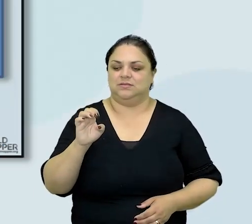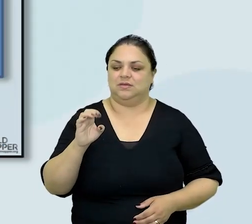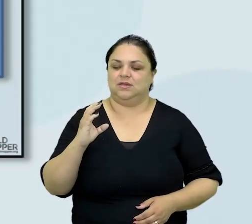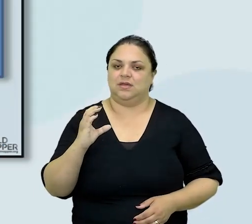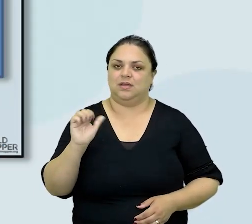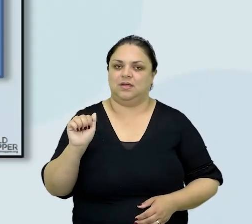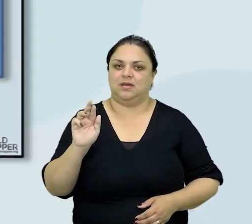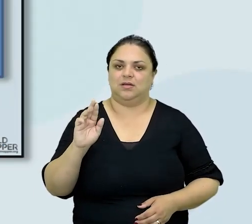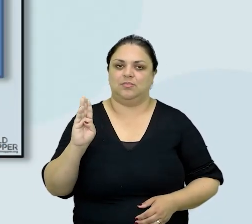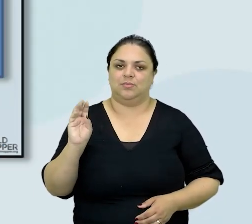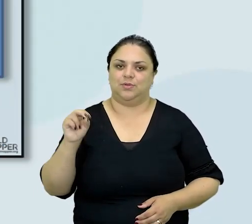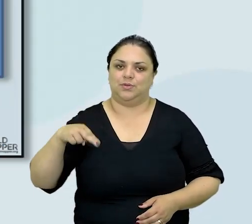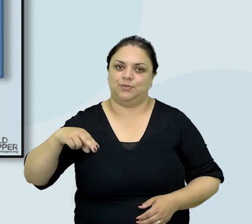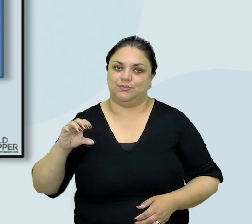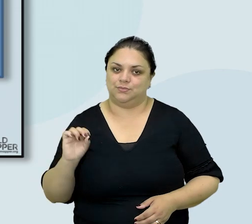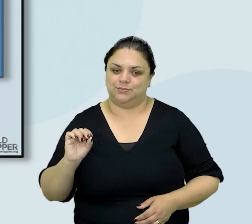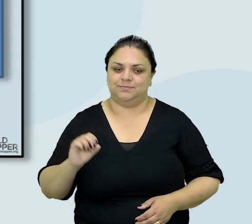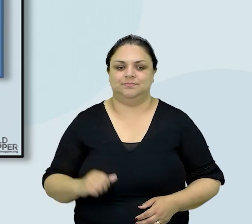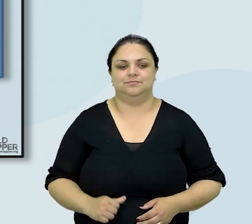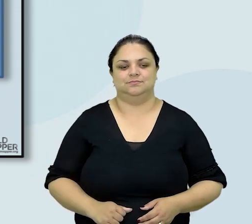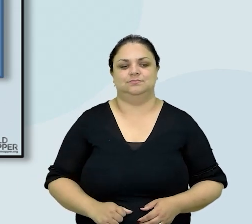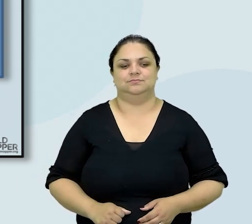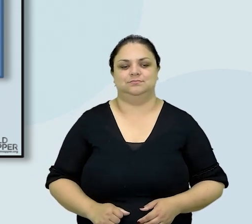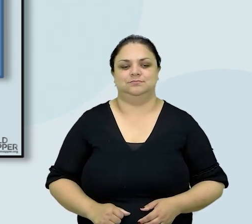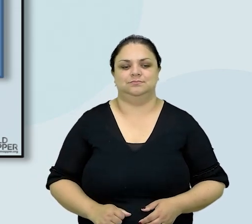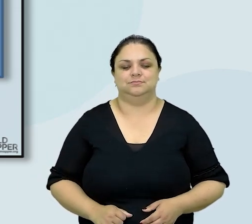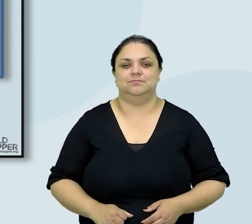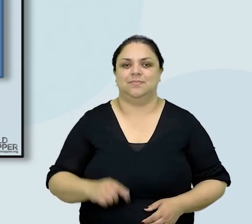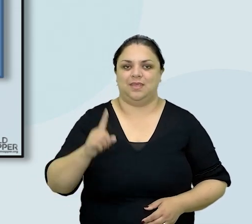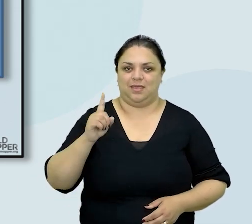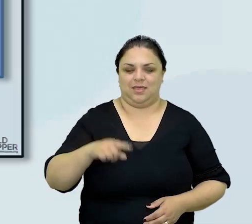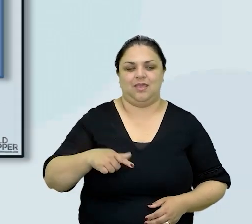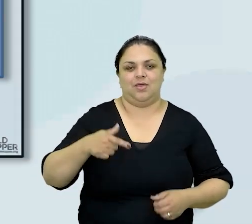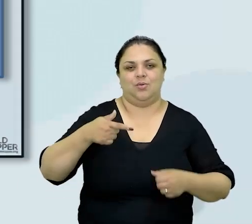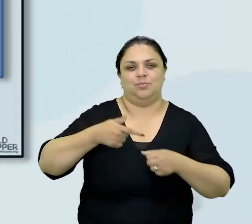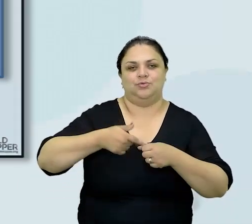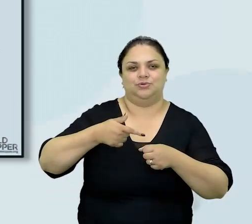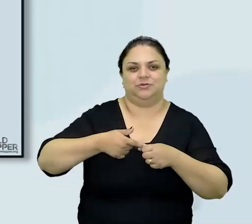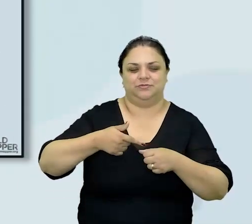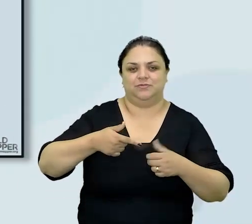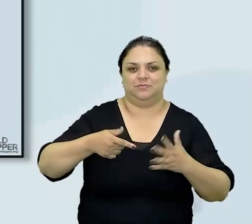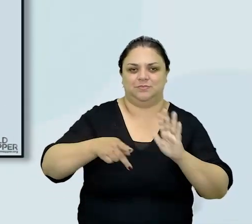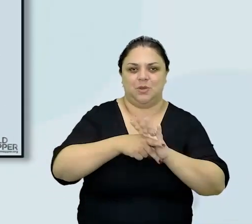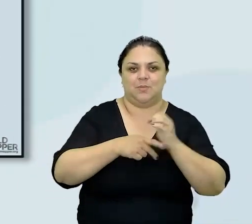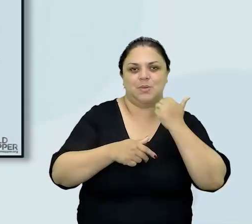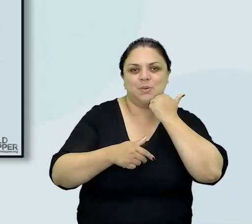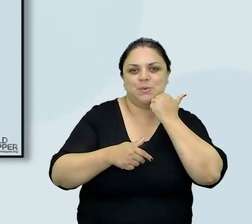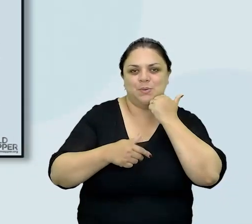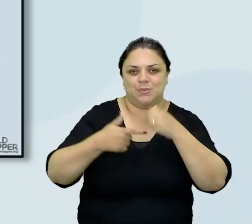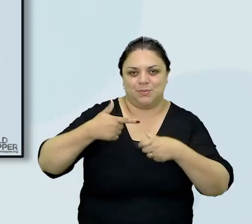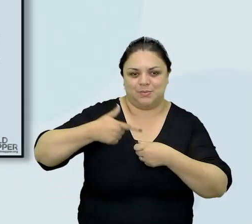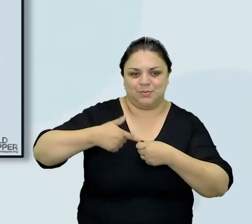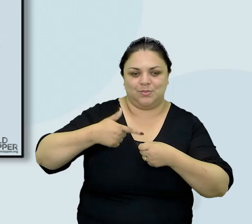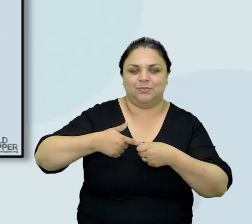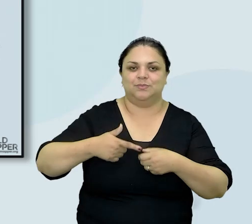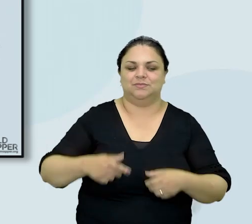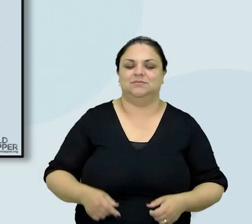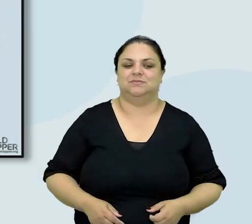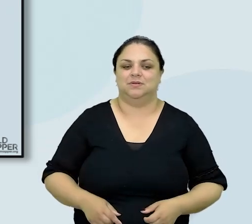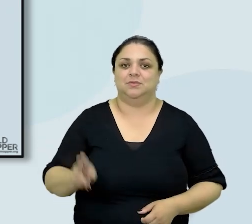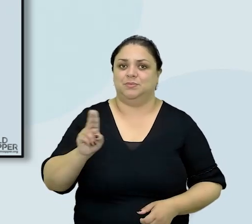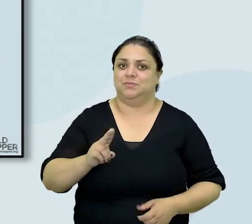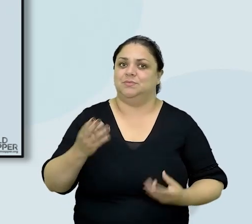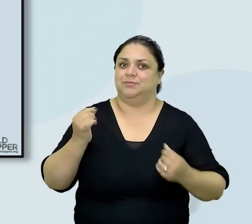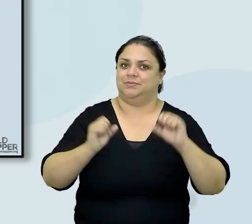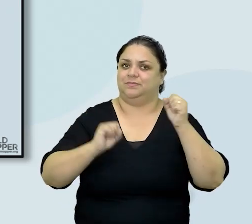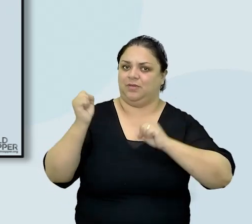mais emitiram dióxido de carbono, que é um combustível fóssil, né? E principalmente aí, utilizado